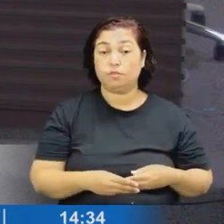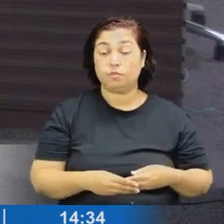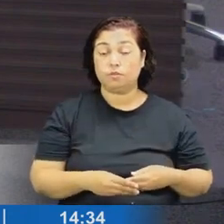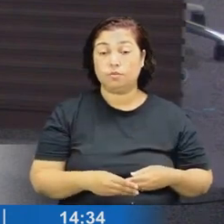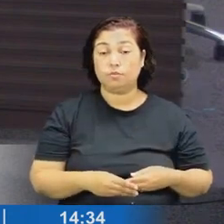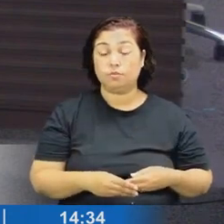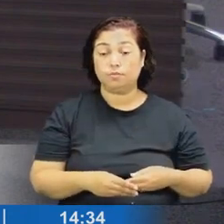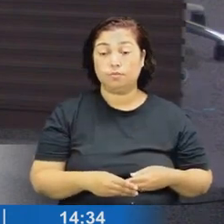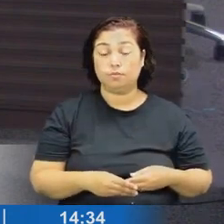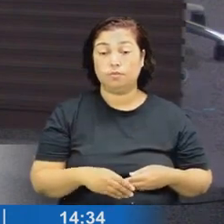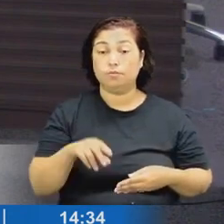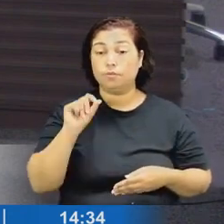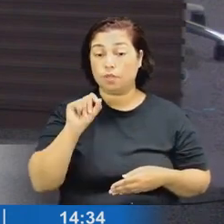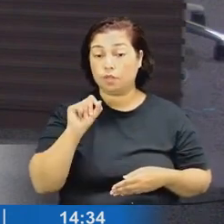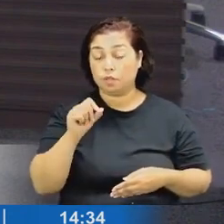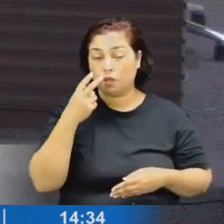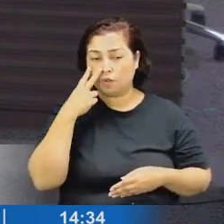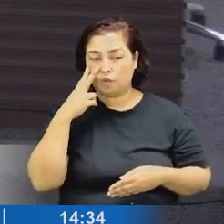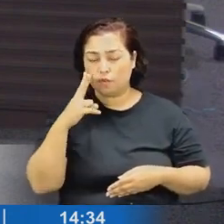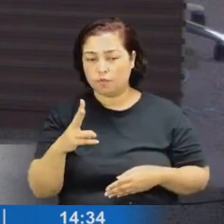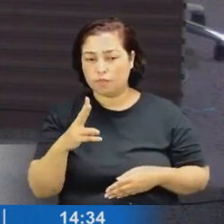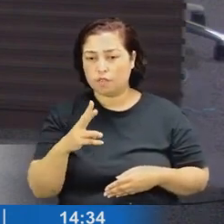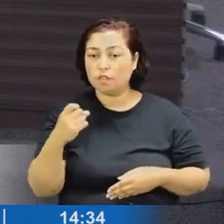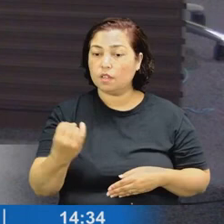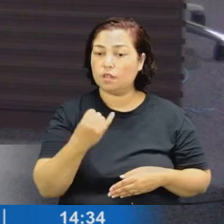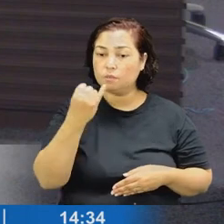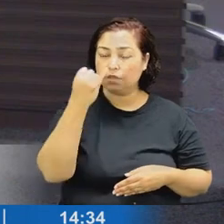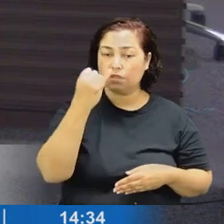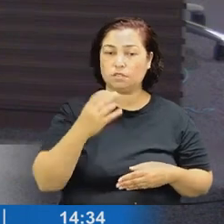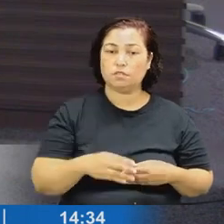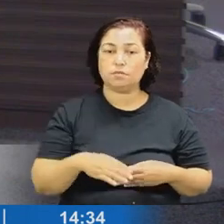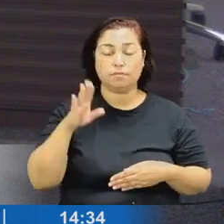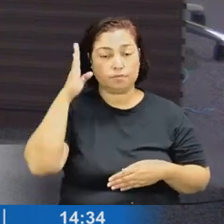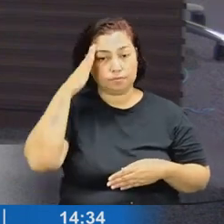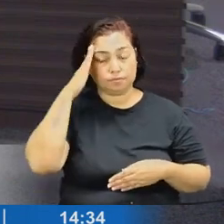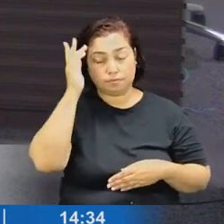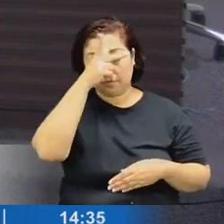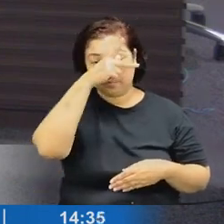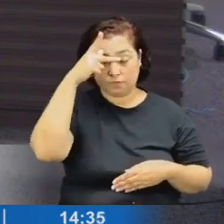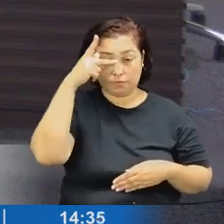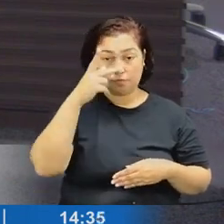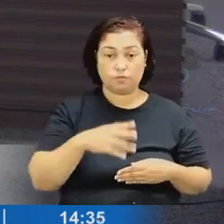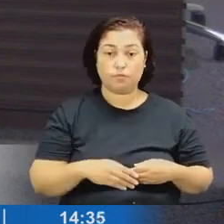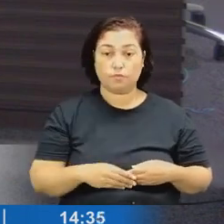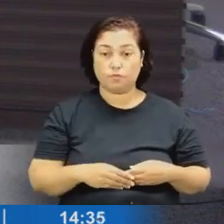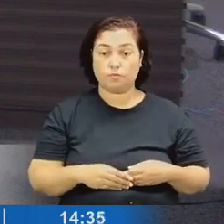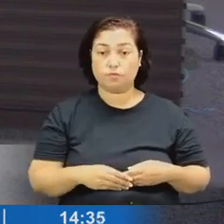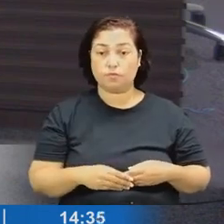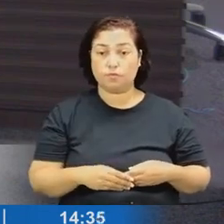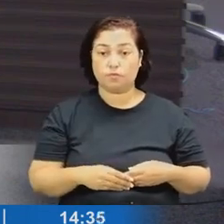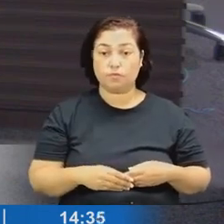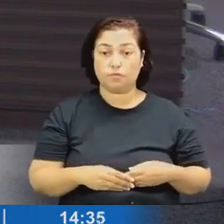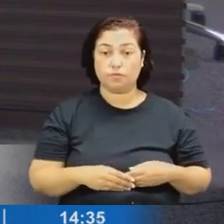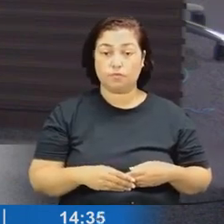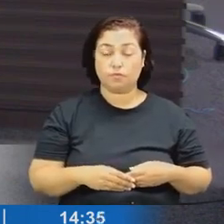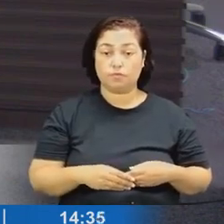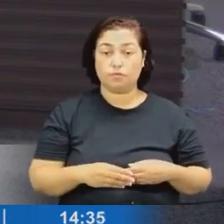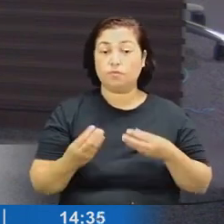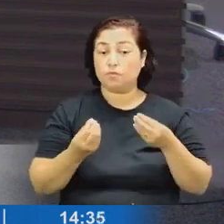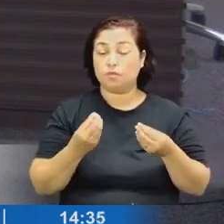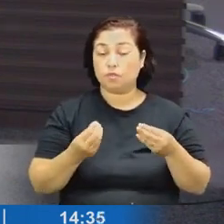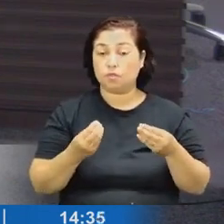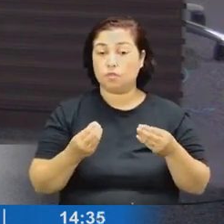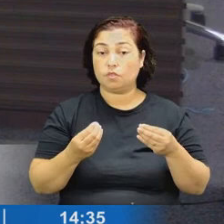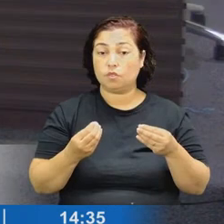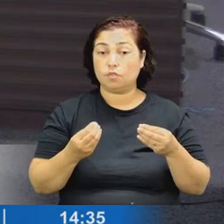para a população ser relevante mesmo vocês sabem né que a população ela não acorda né com como é que é